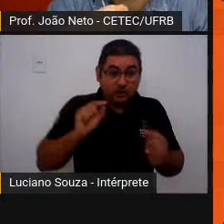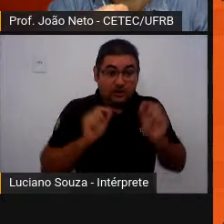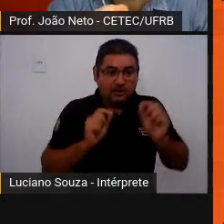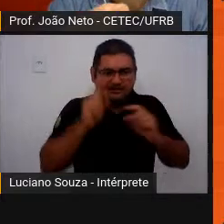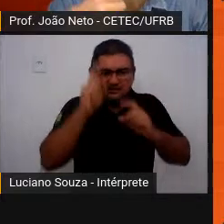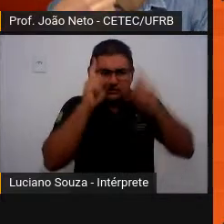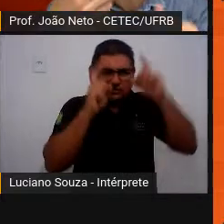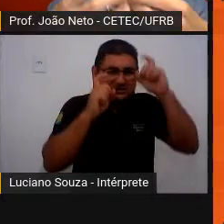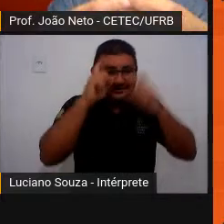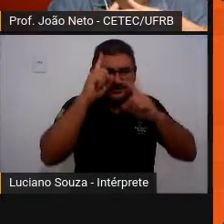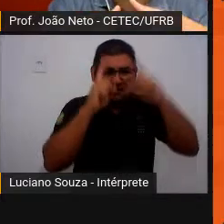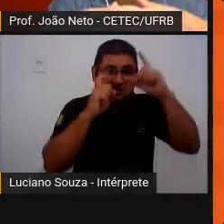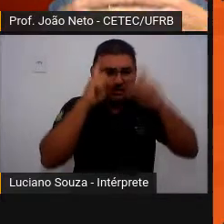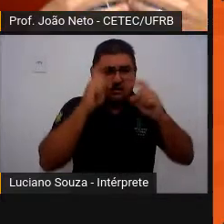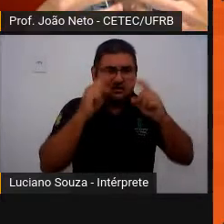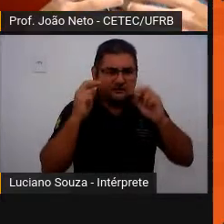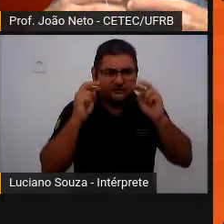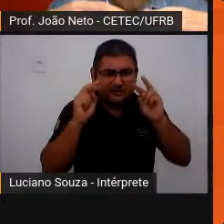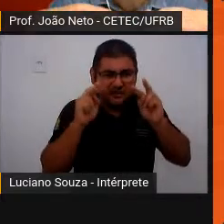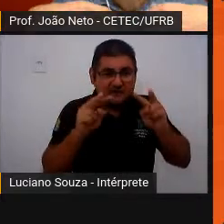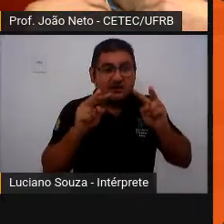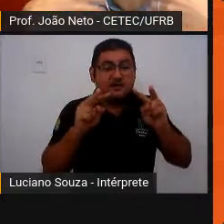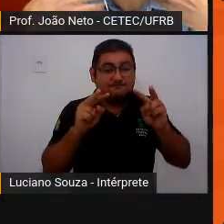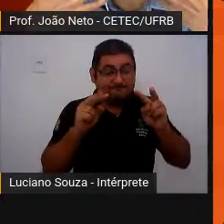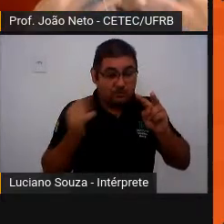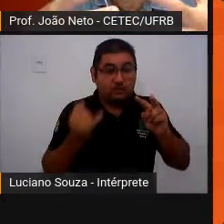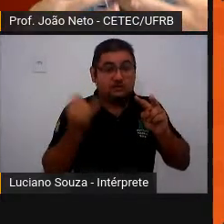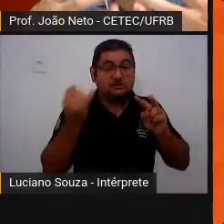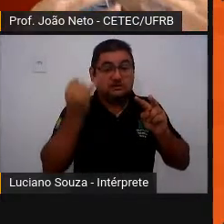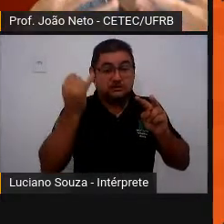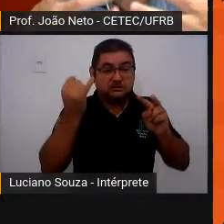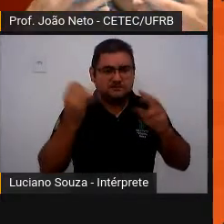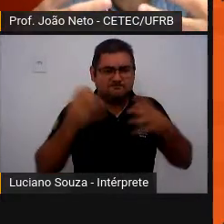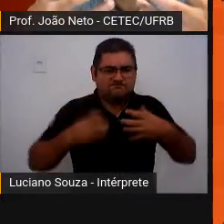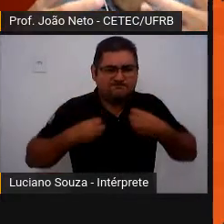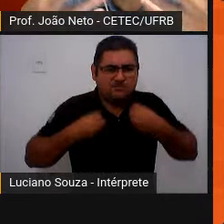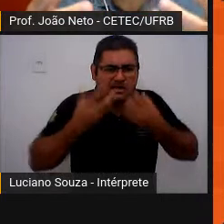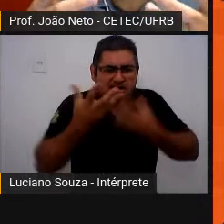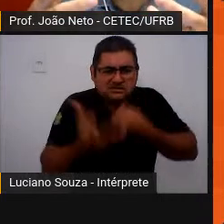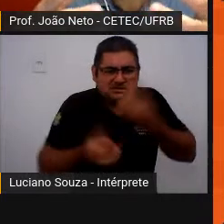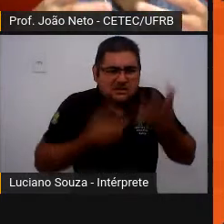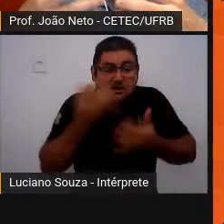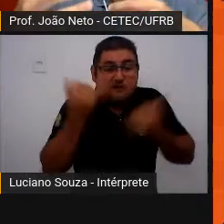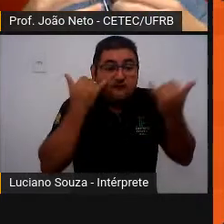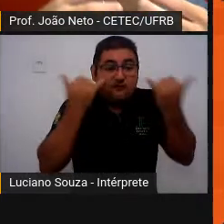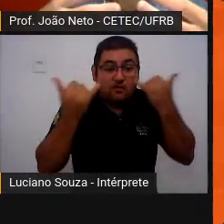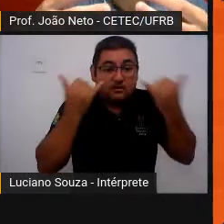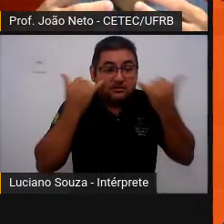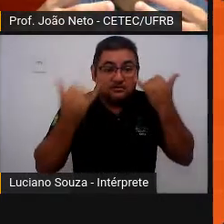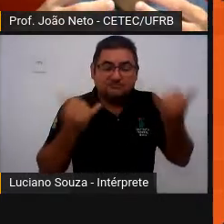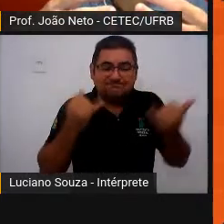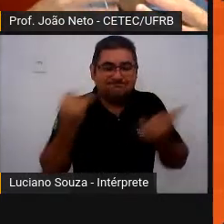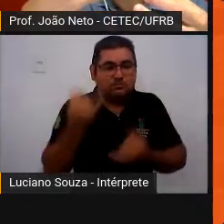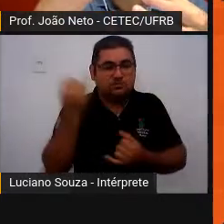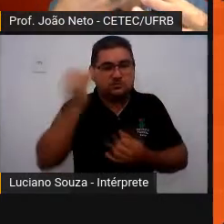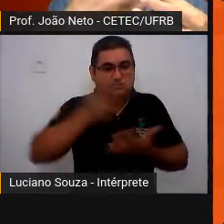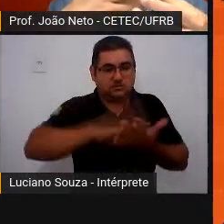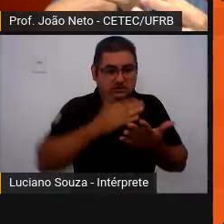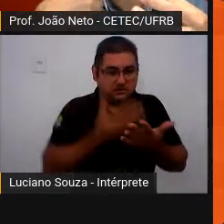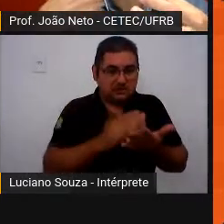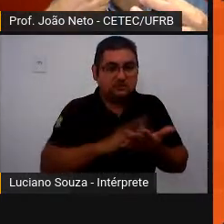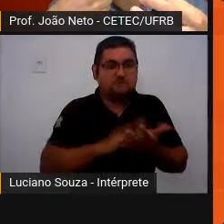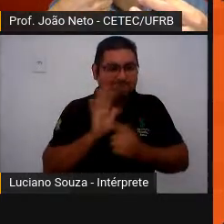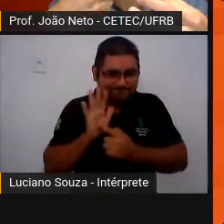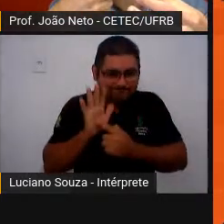expressão facial podem observar que existe uma carga de informação muito grande e intérpretes de libras